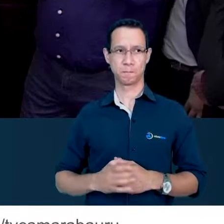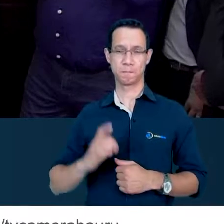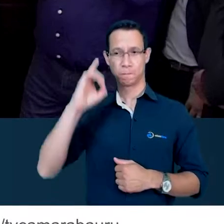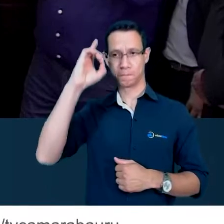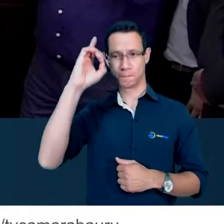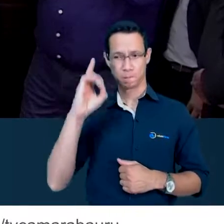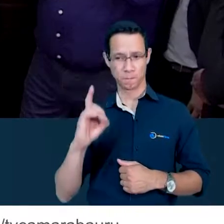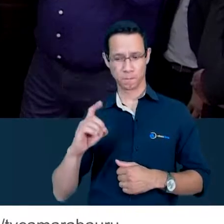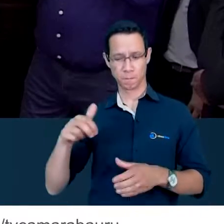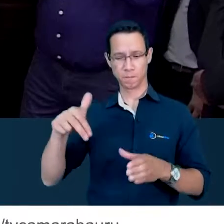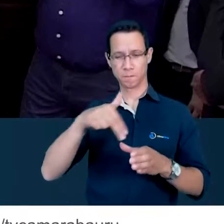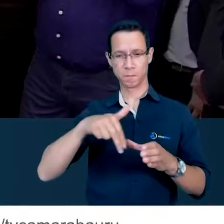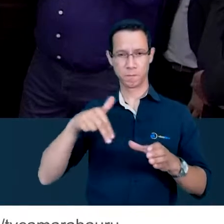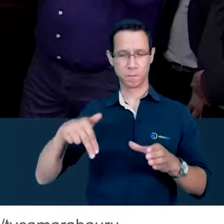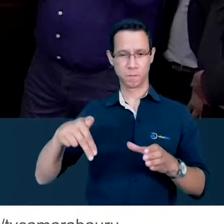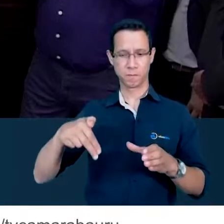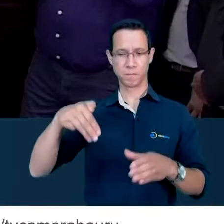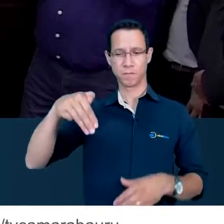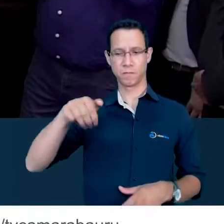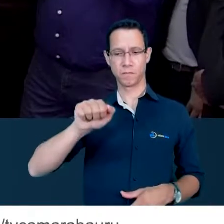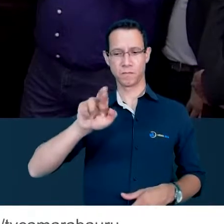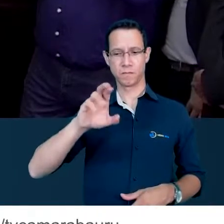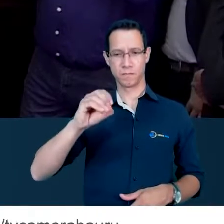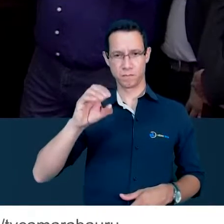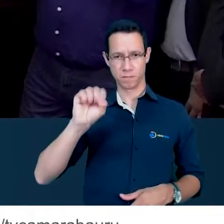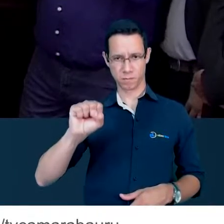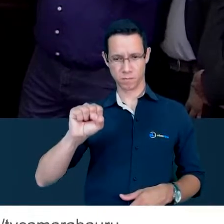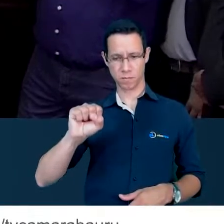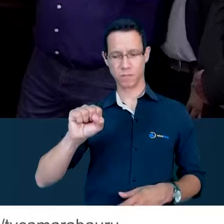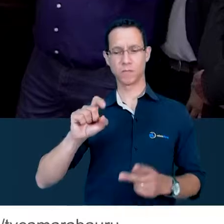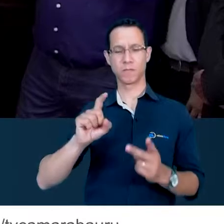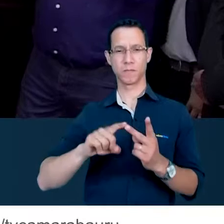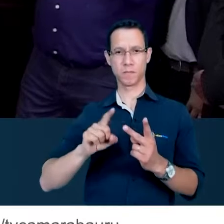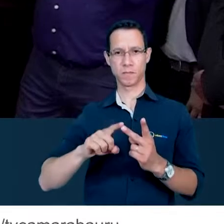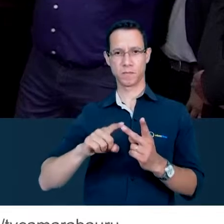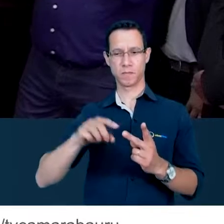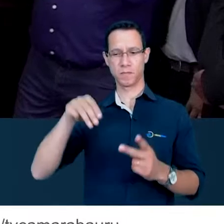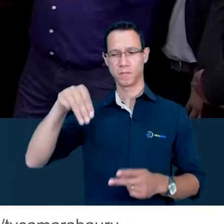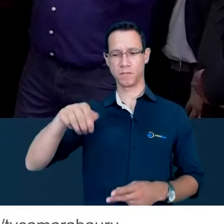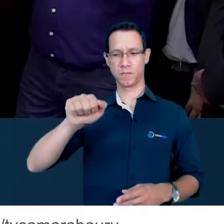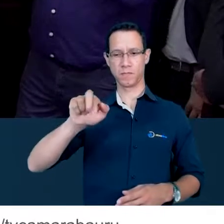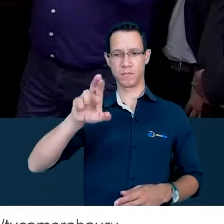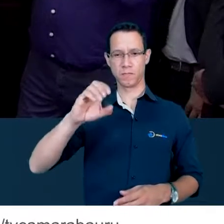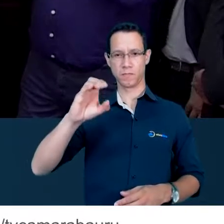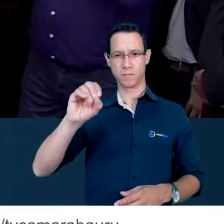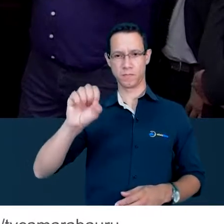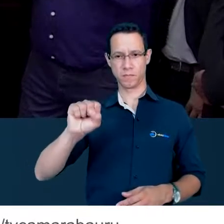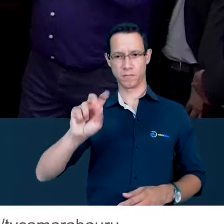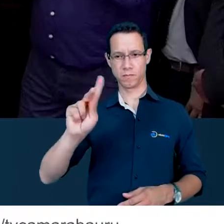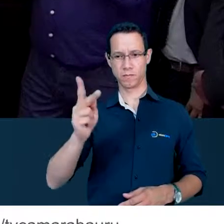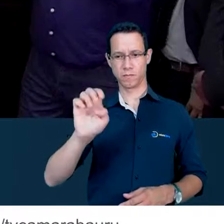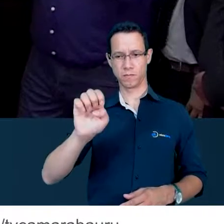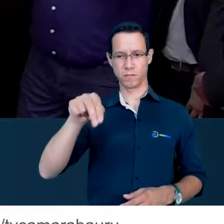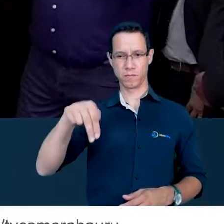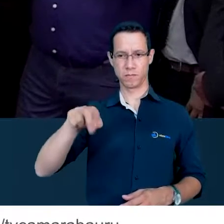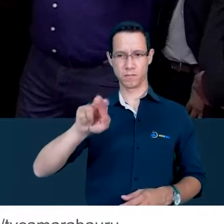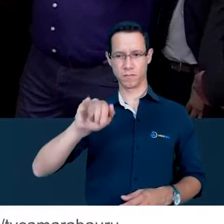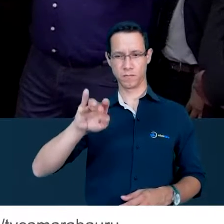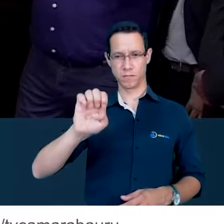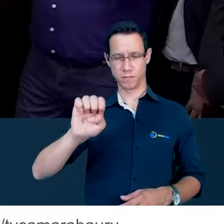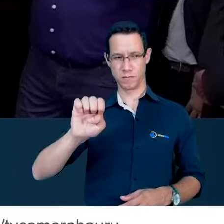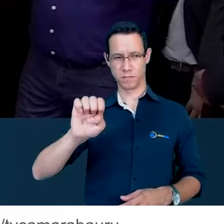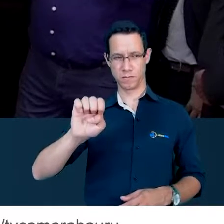pelos senhores Marcos Cunha Vasconcelos e Marcos Henrique Clavísio Vasconcelos, e